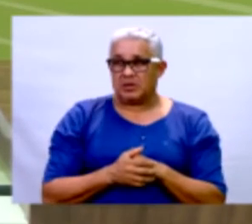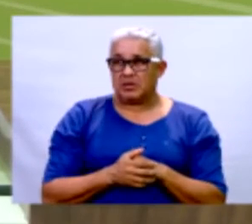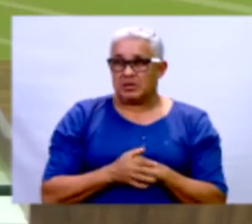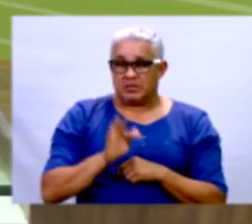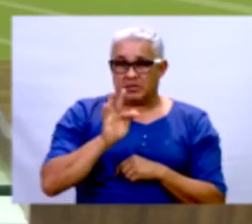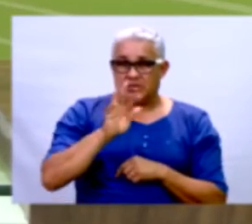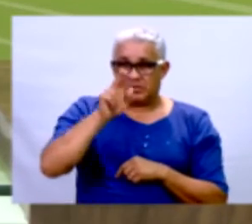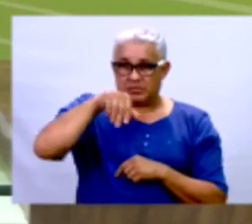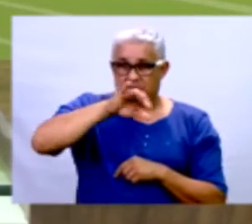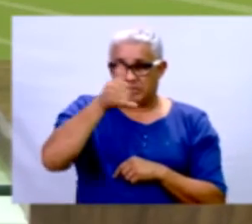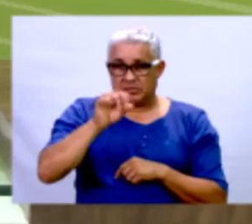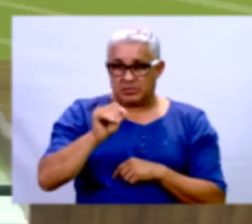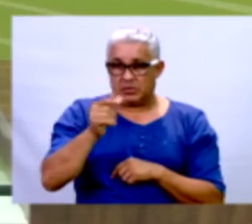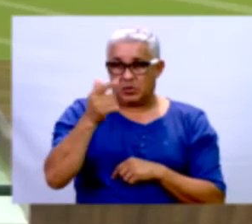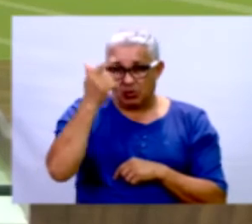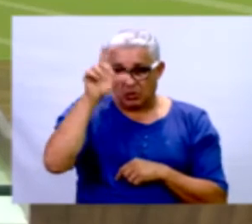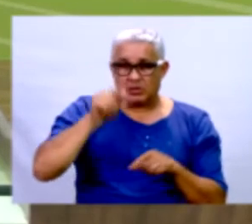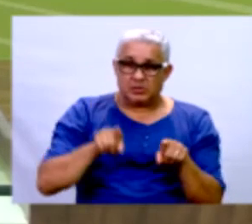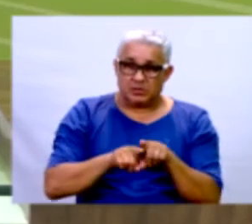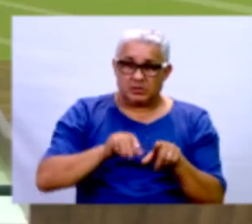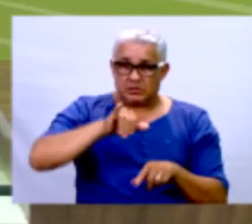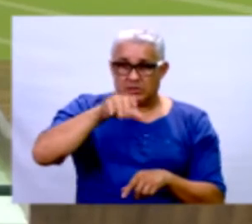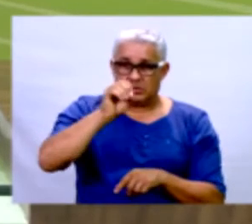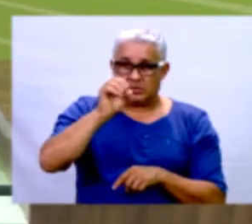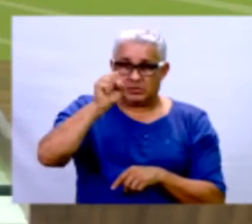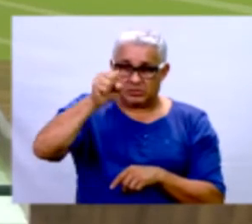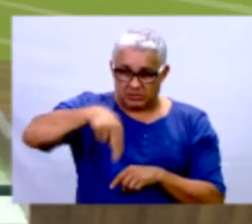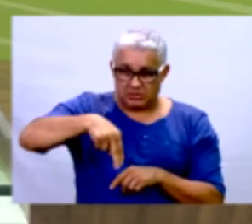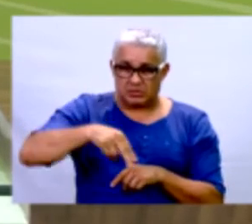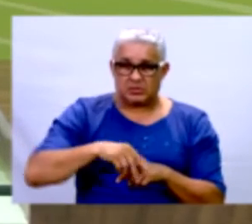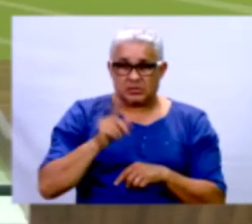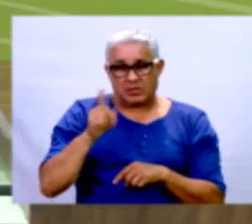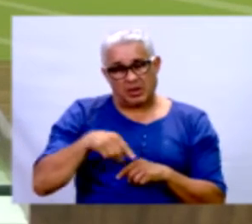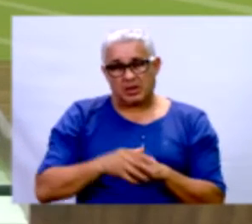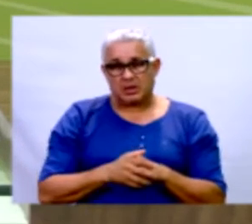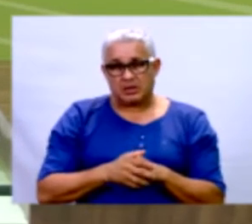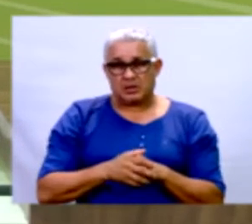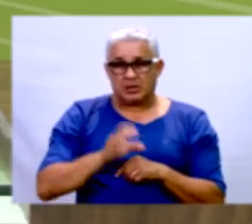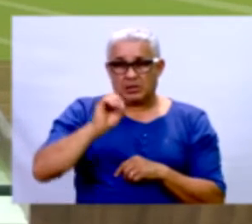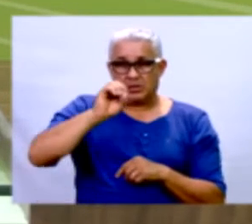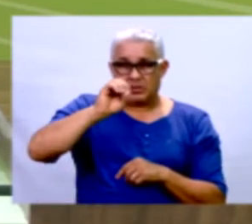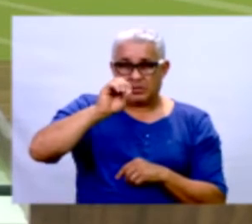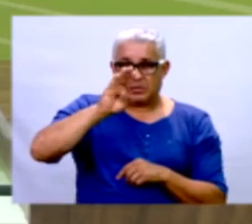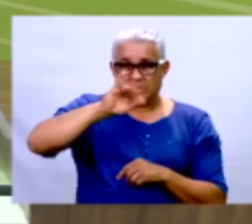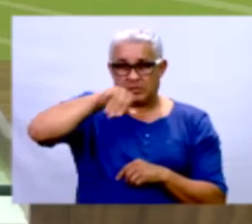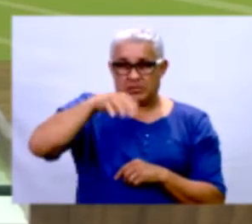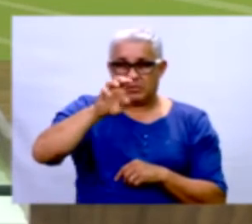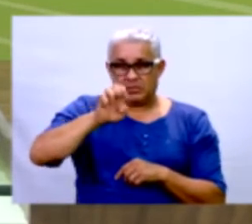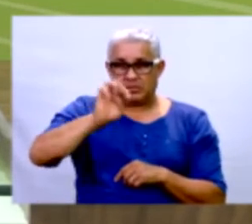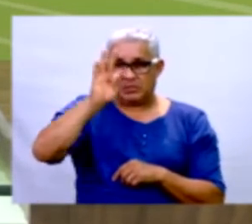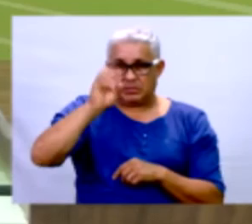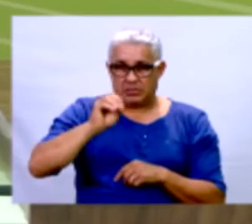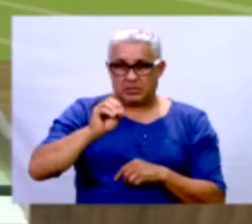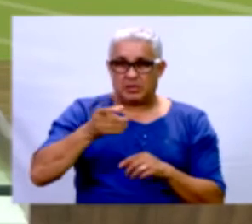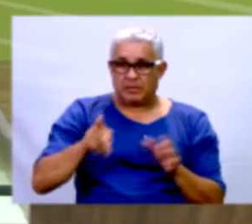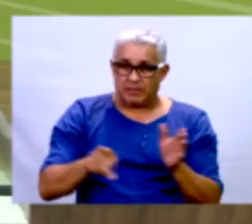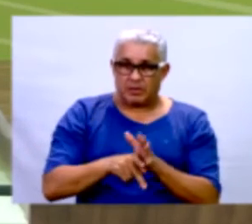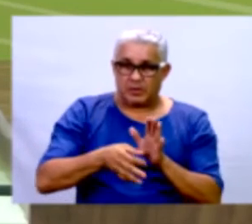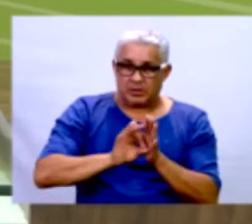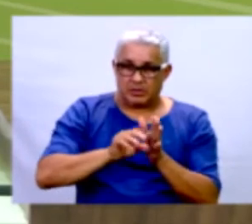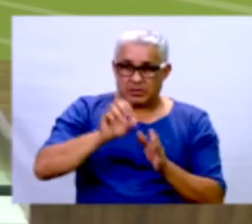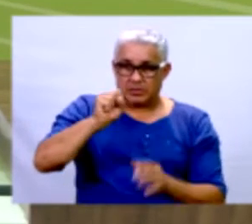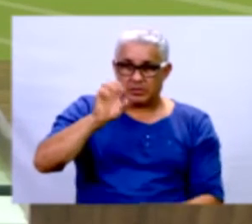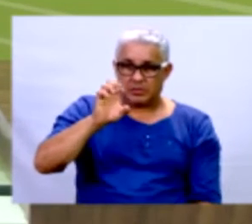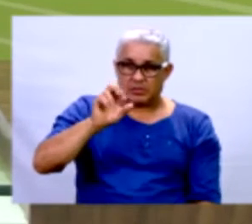outro. Então, o JSON, então, ali é uma notação, tá, de objetos do JavaScript que